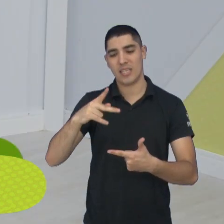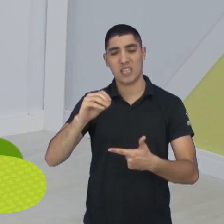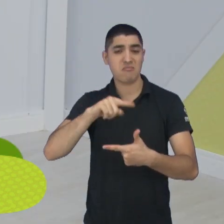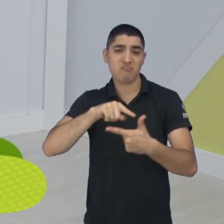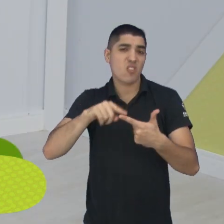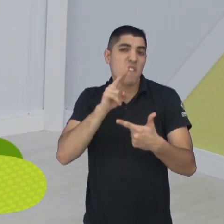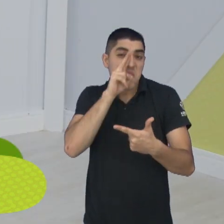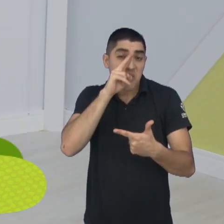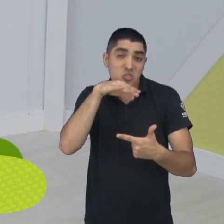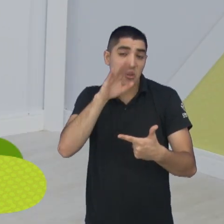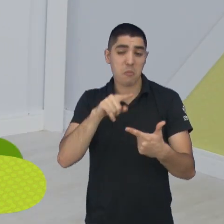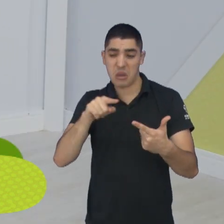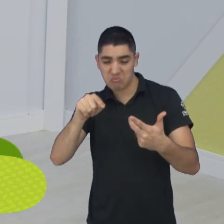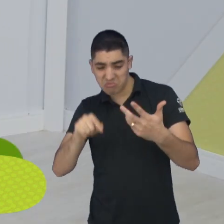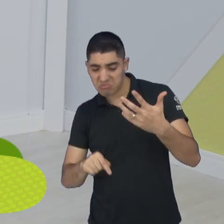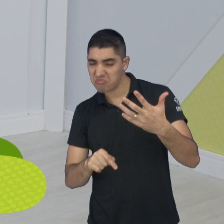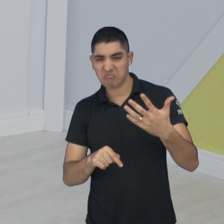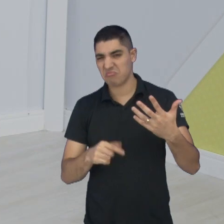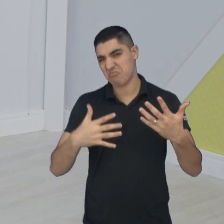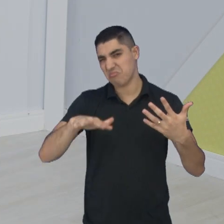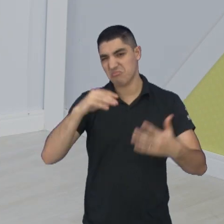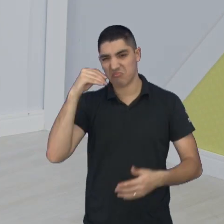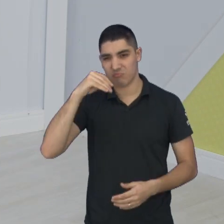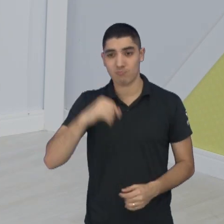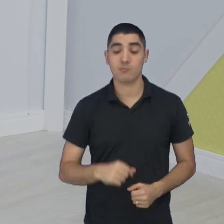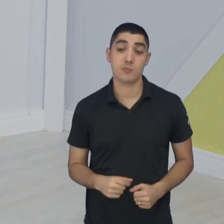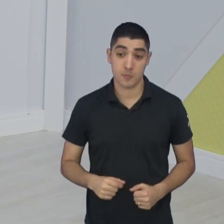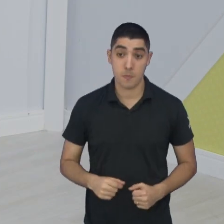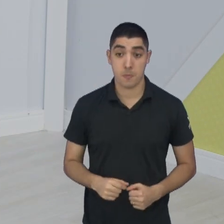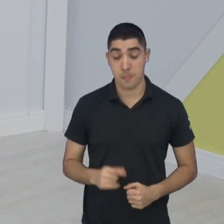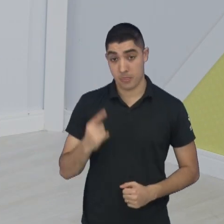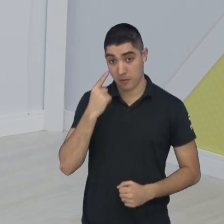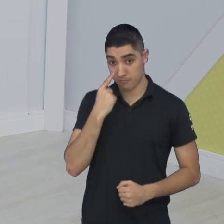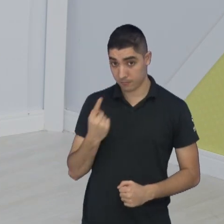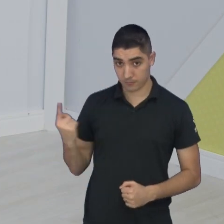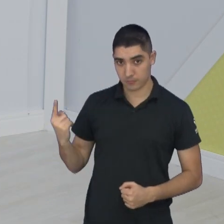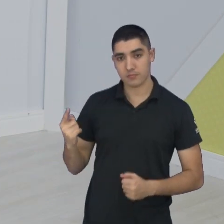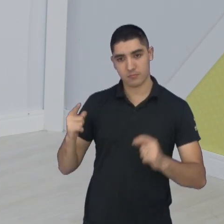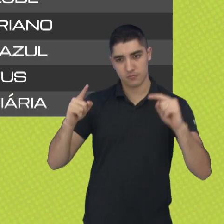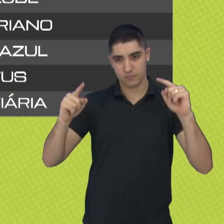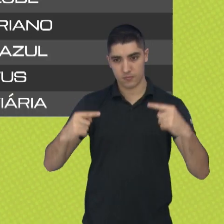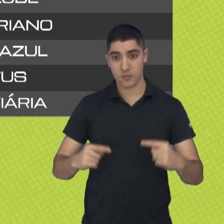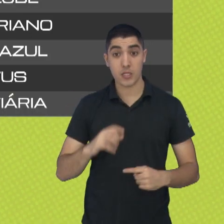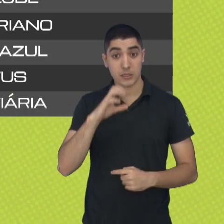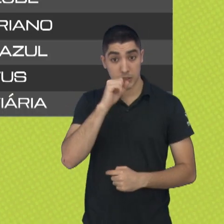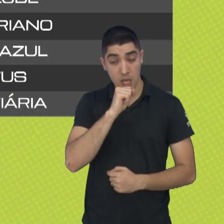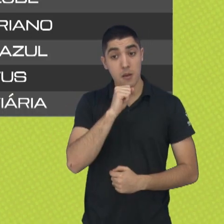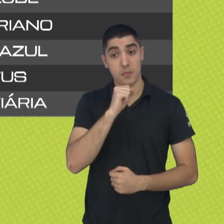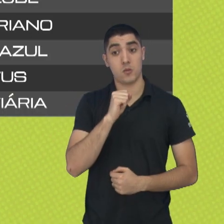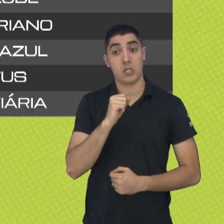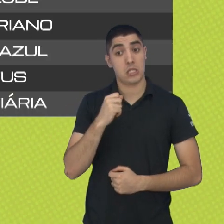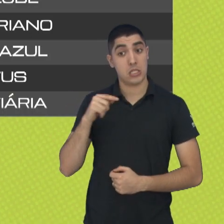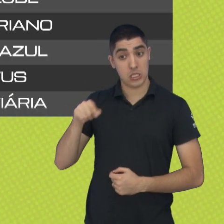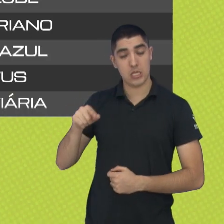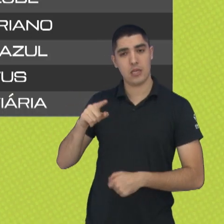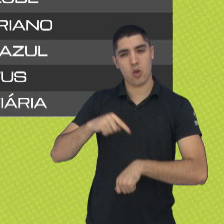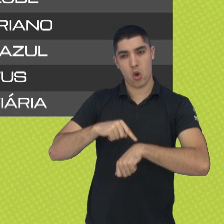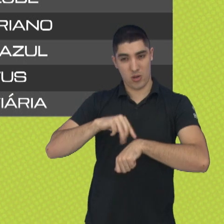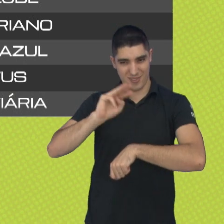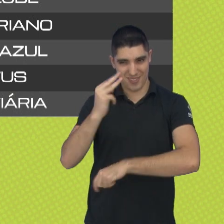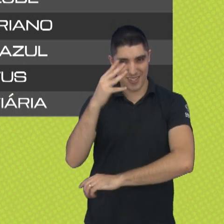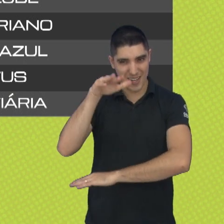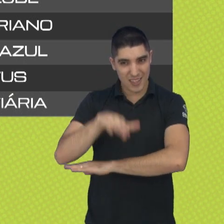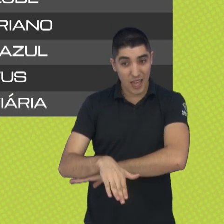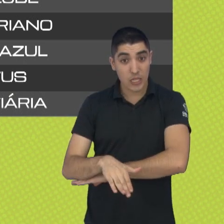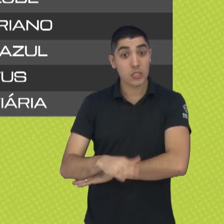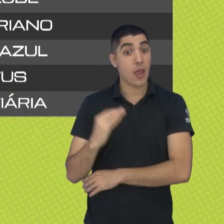é. Ô, Piteco, coloca pra gente aqui os jogos desse final de semana, a quarta rodada, jogos que aconteceram no sábado e teve um resultado às 3 da tarde, que foi